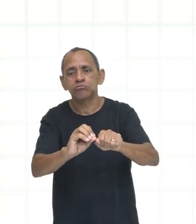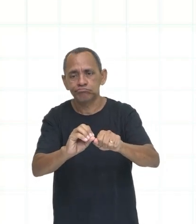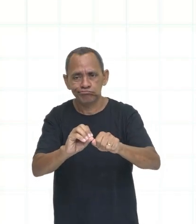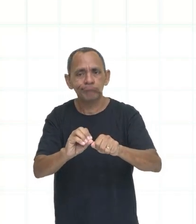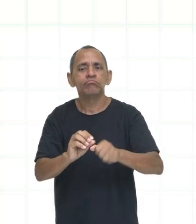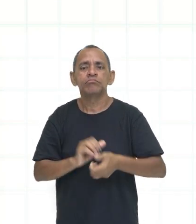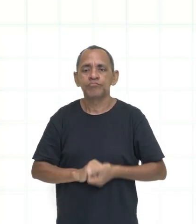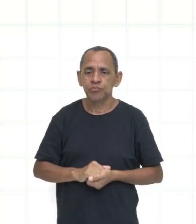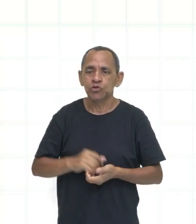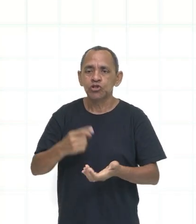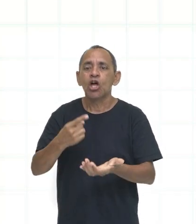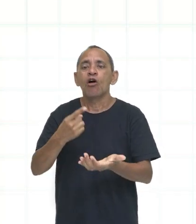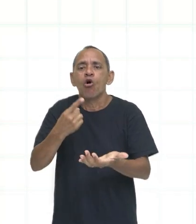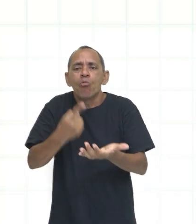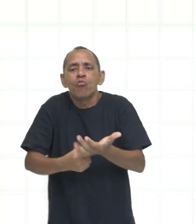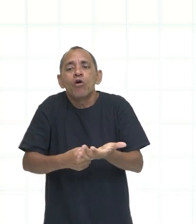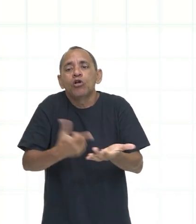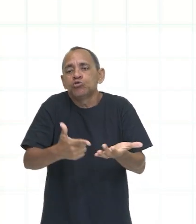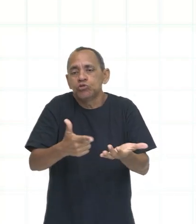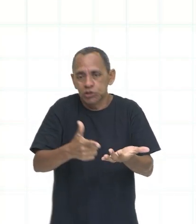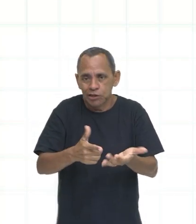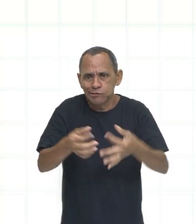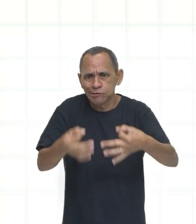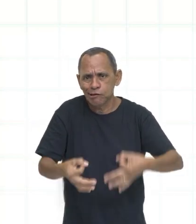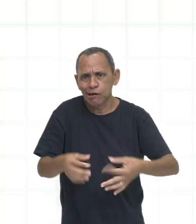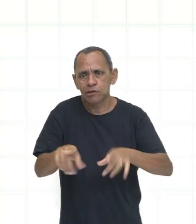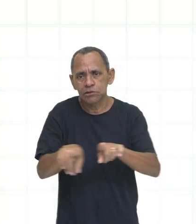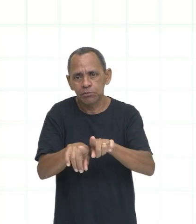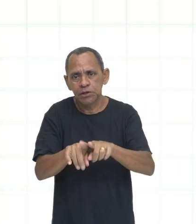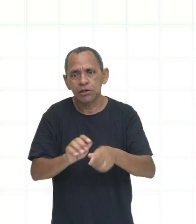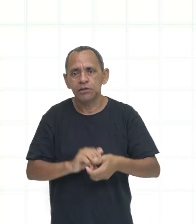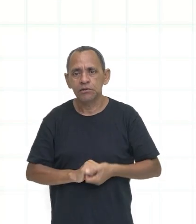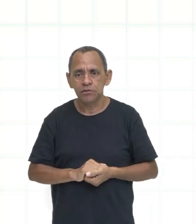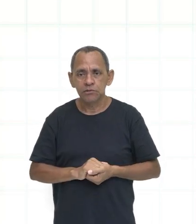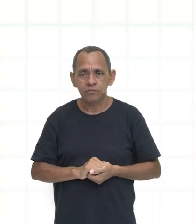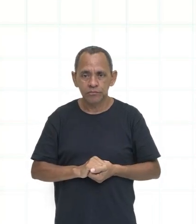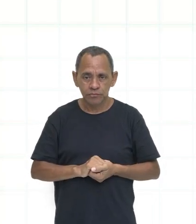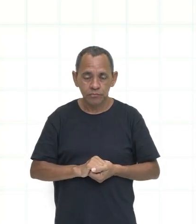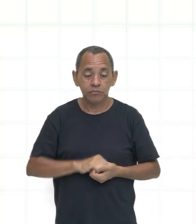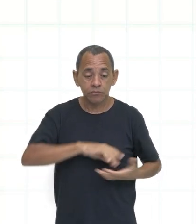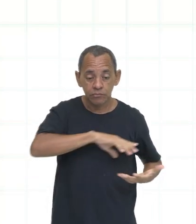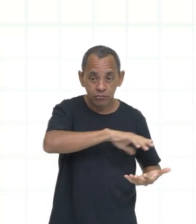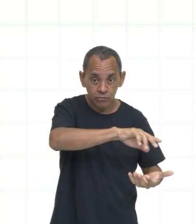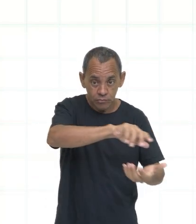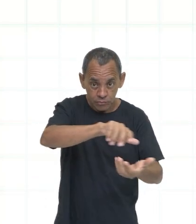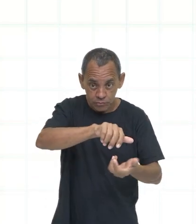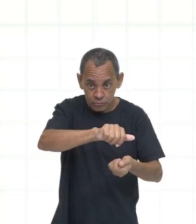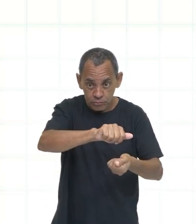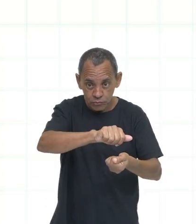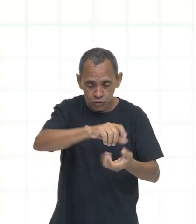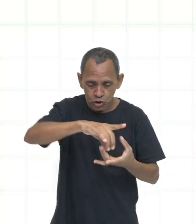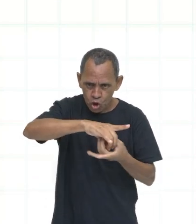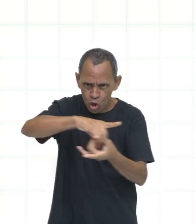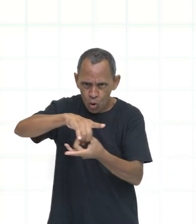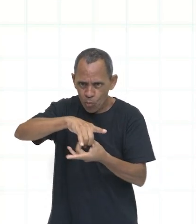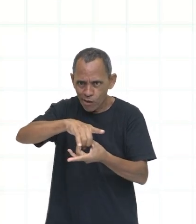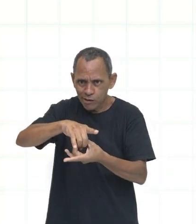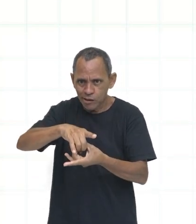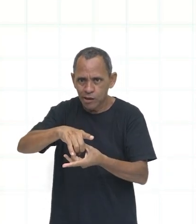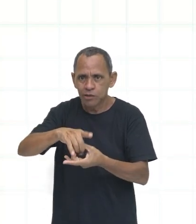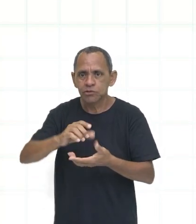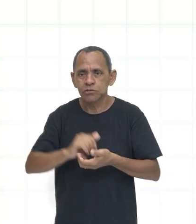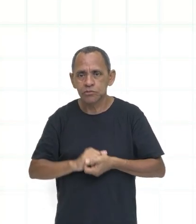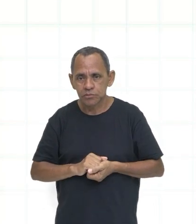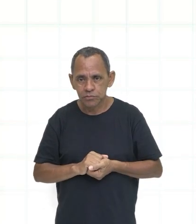o mundo globalizado, exatamente aquele um, né? Então, o mundo globalizado oferece an